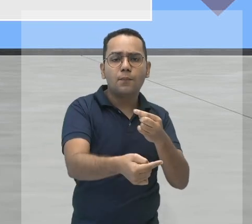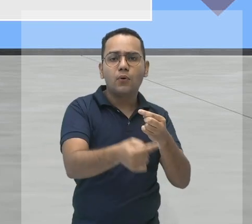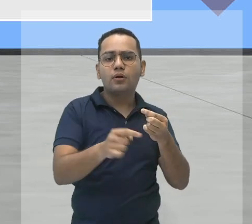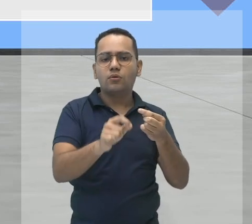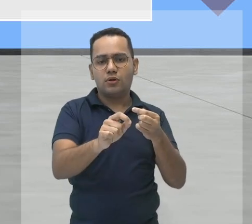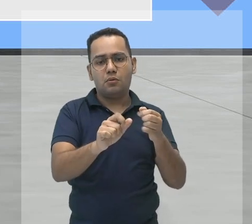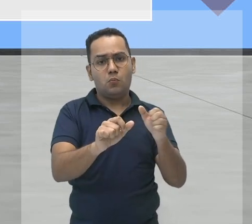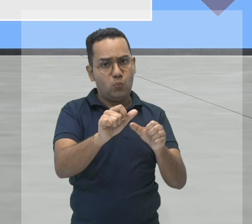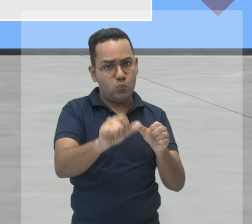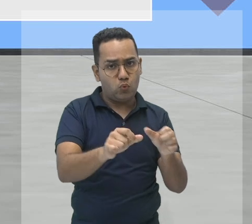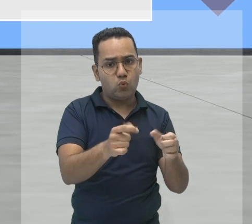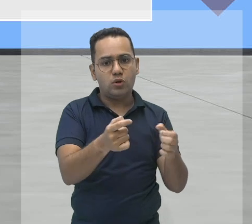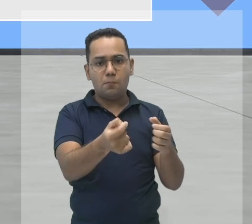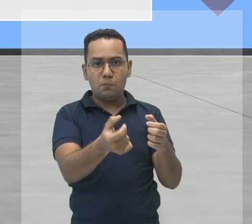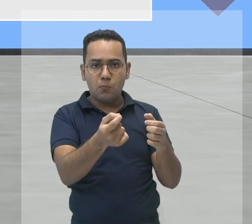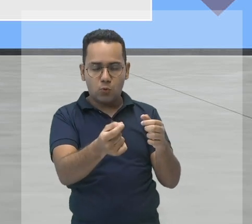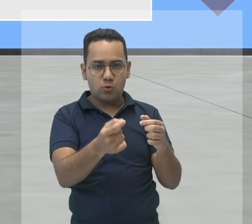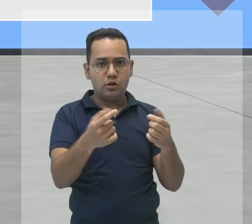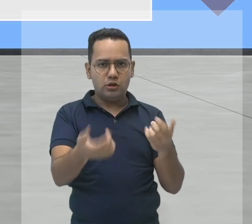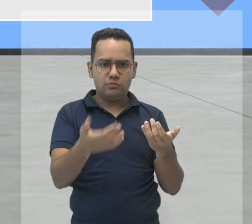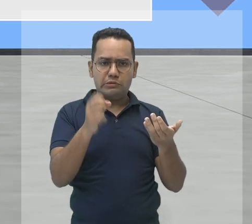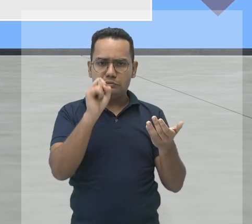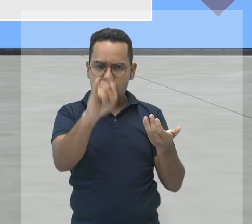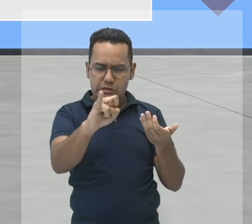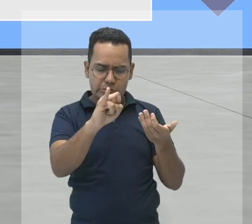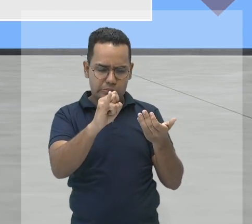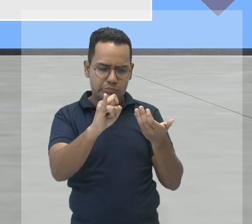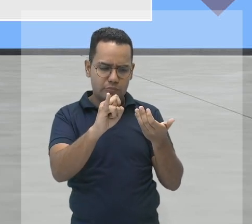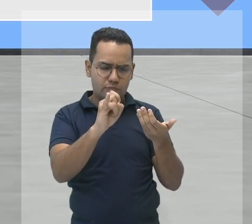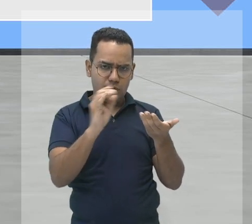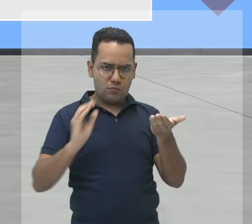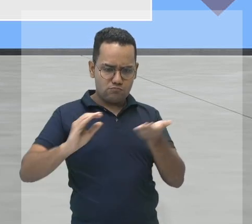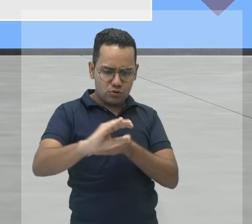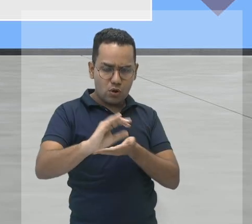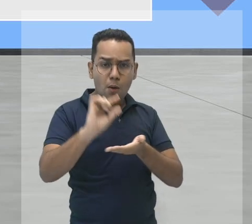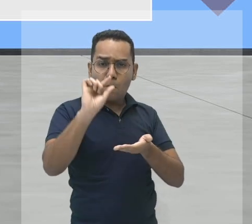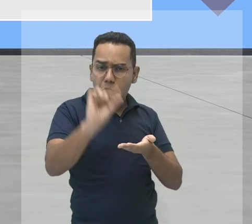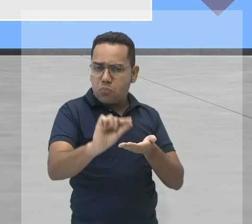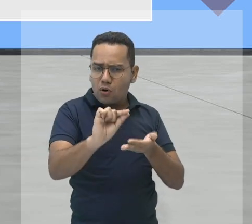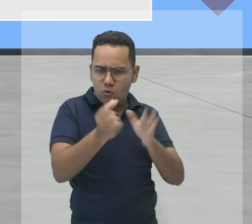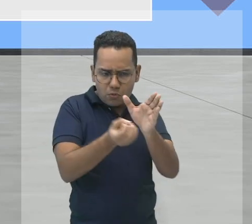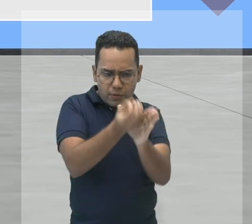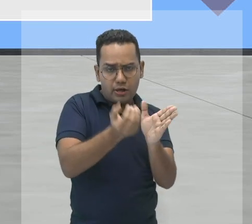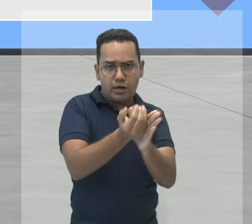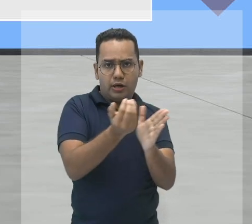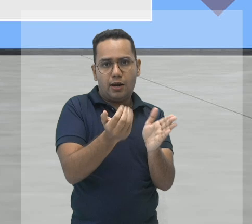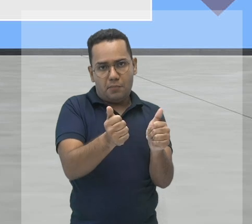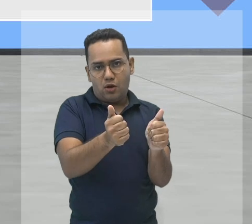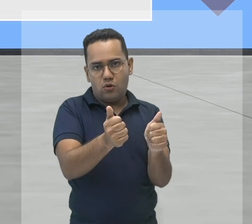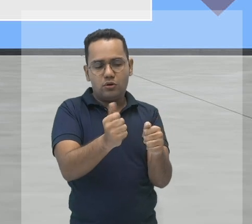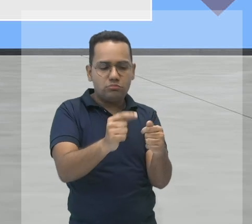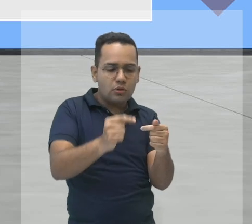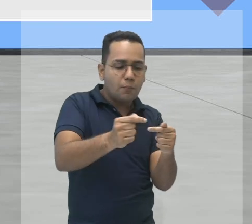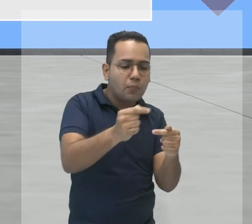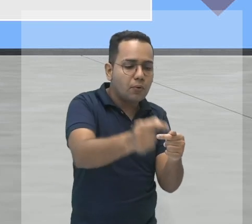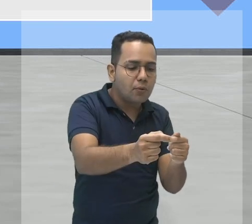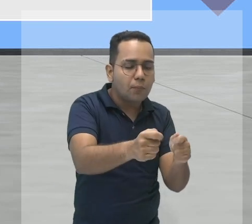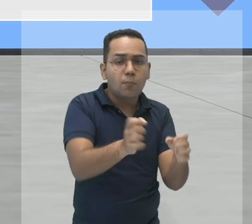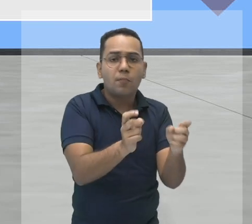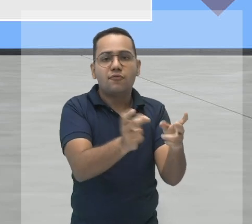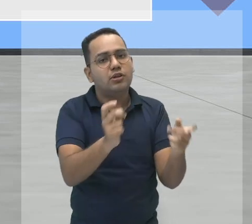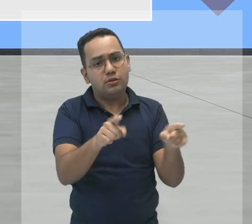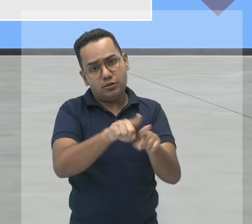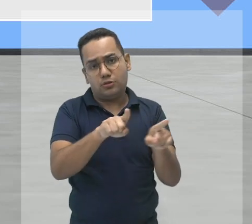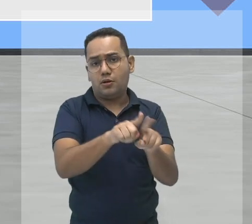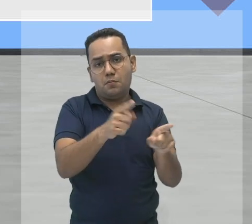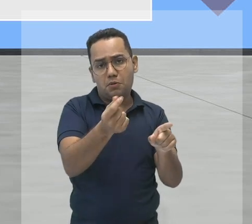serem produzidos, o preço final também acaba sendo afetado e ele acaba diminuindo o preço, tá certo? Então a gente tem ali um menor